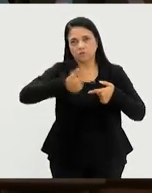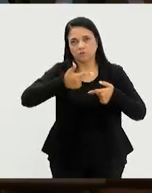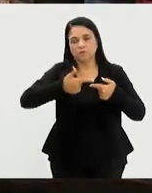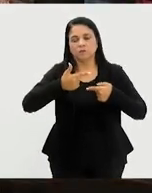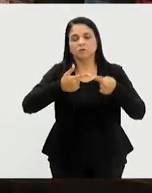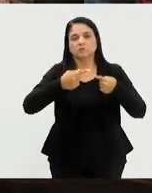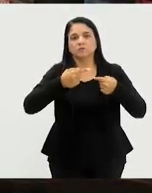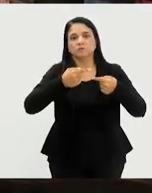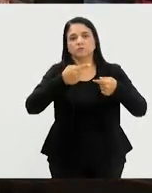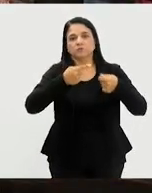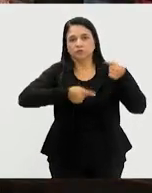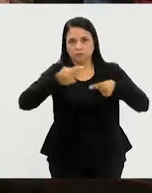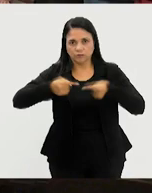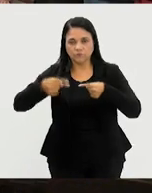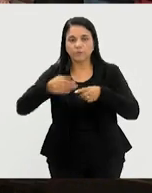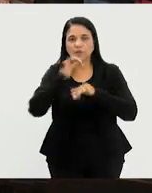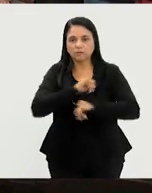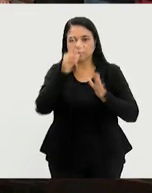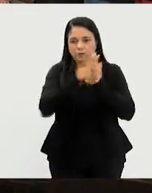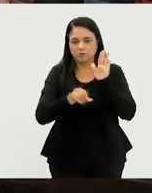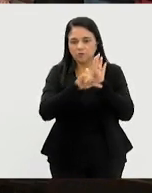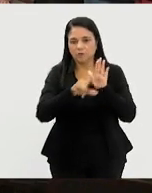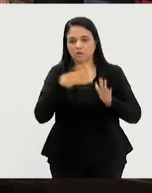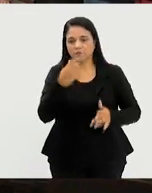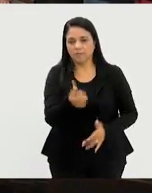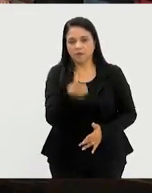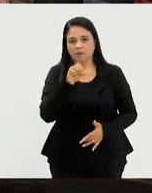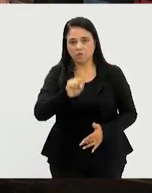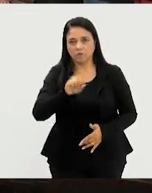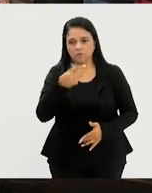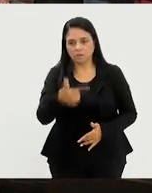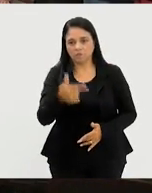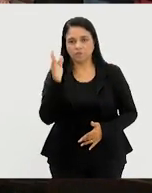discussão anuncio o projeto de lei número